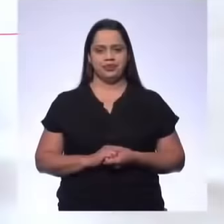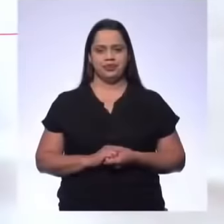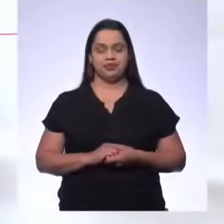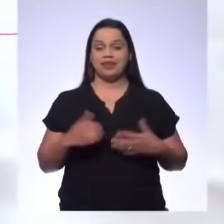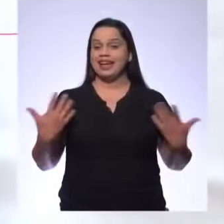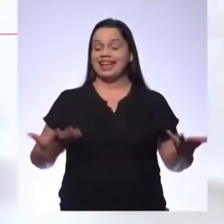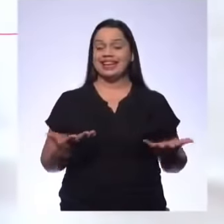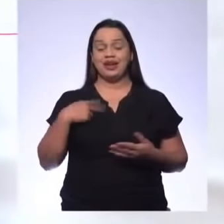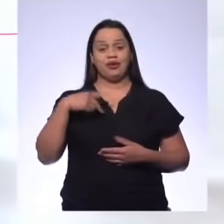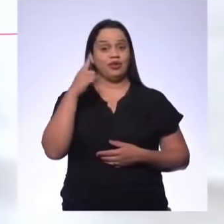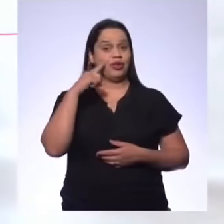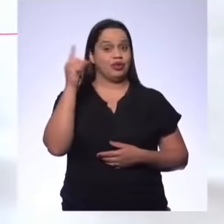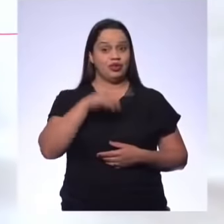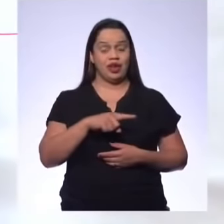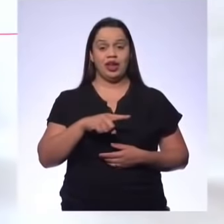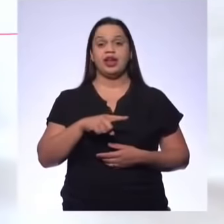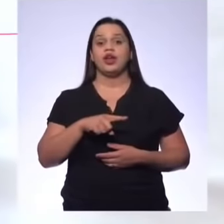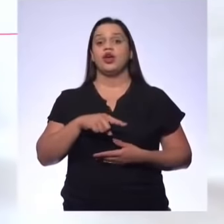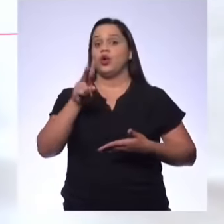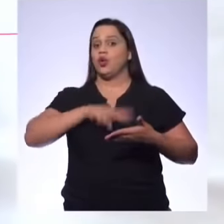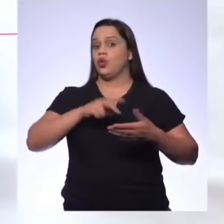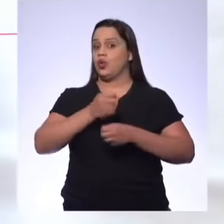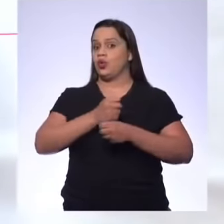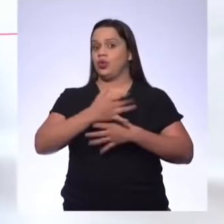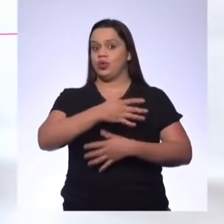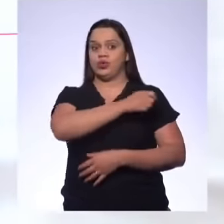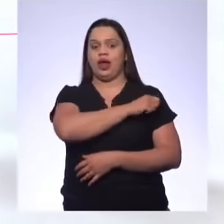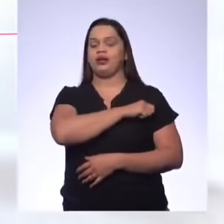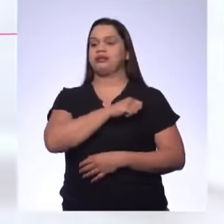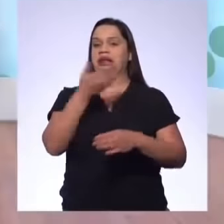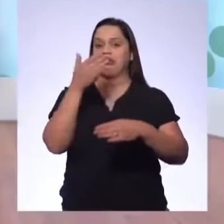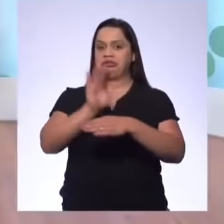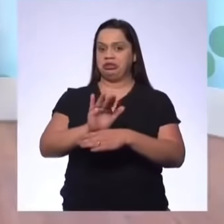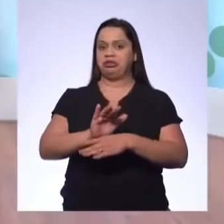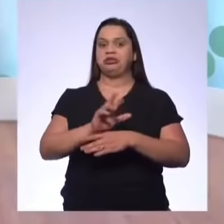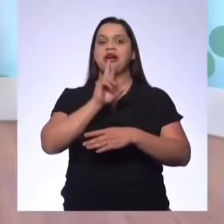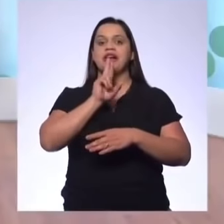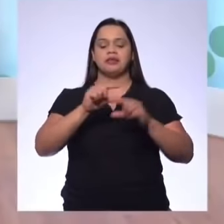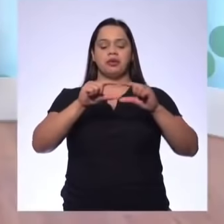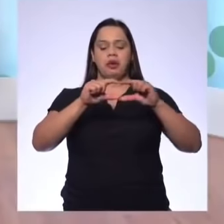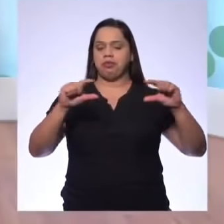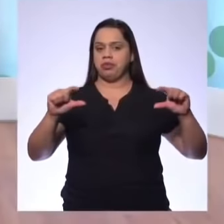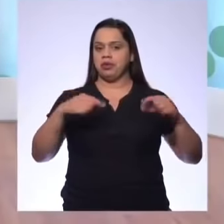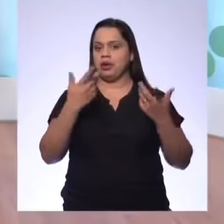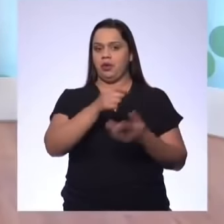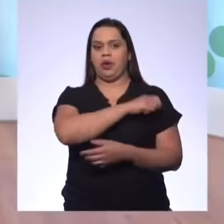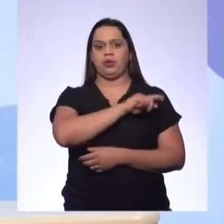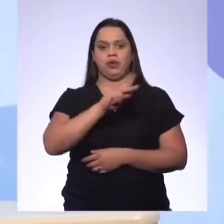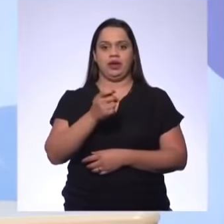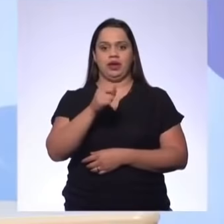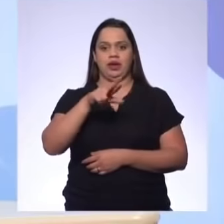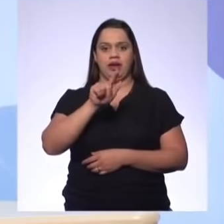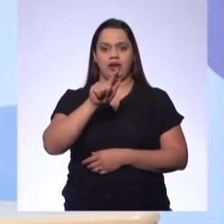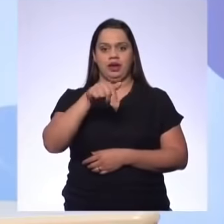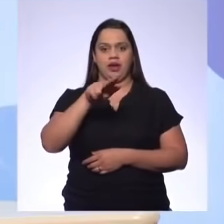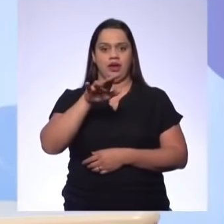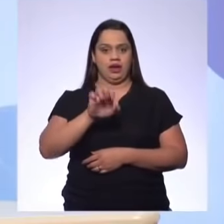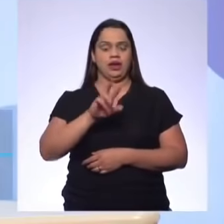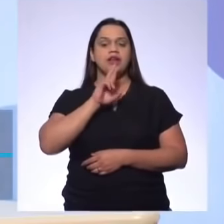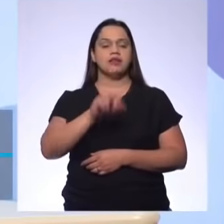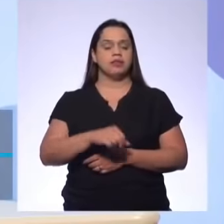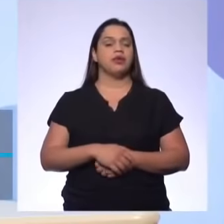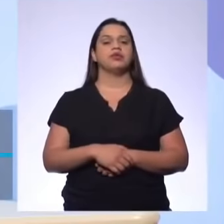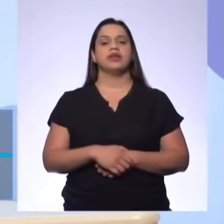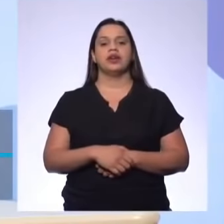é bom pessoal tá respondendo tá te ajudando aí Edna aí graças a Deus até ó Henrique por exemplo e já respondeu assim há um ano